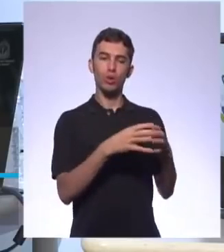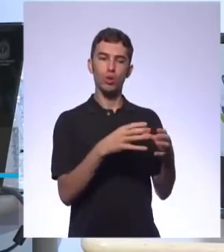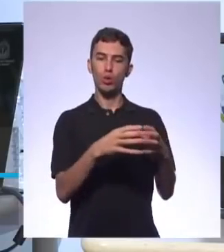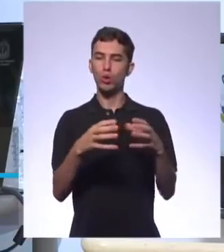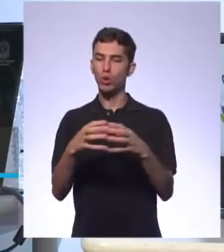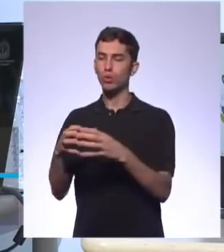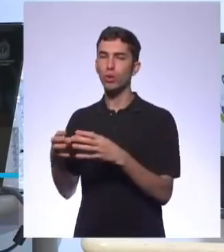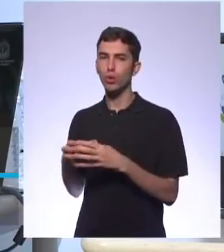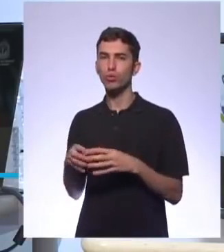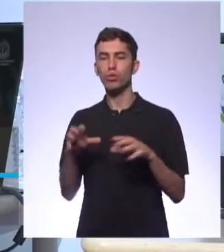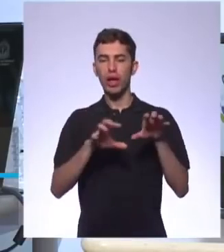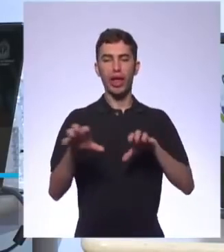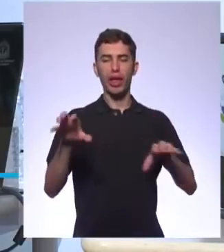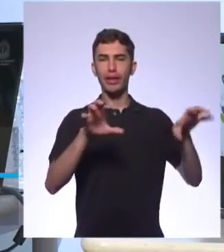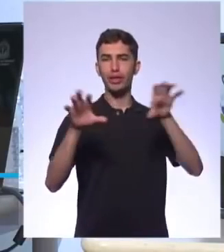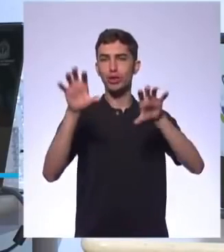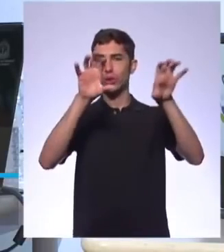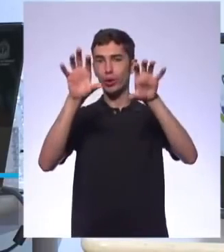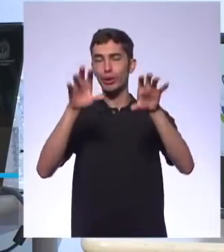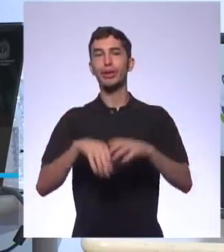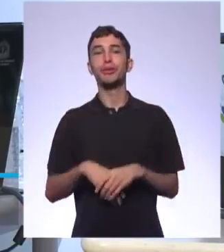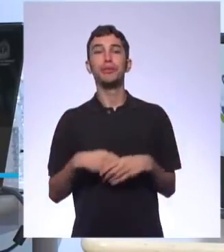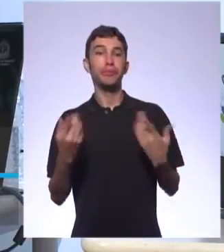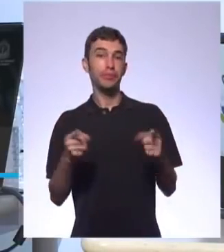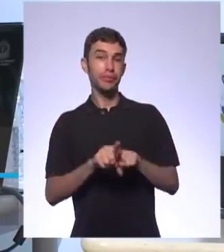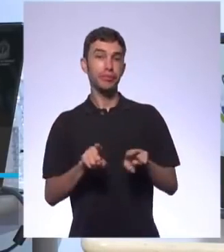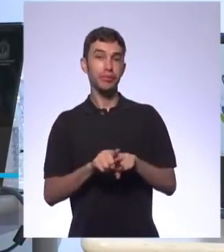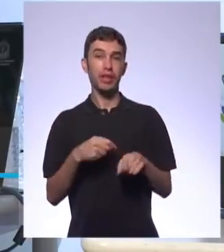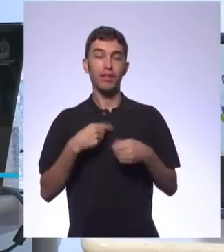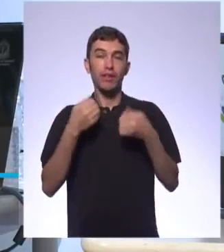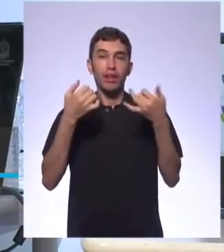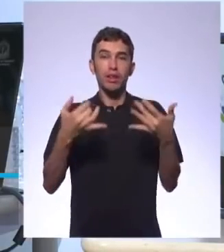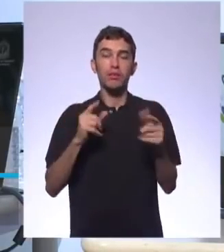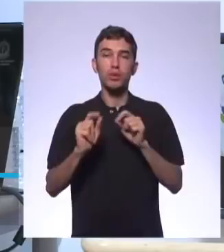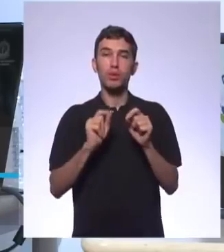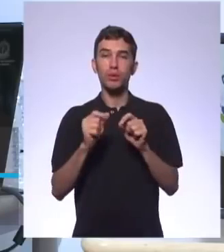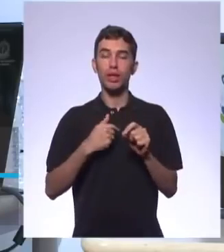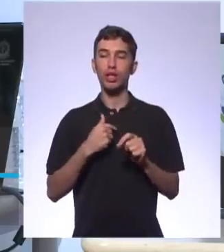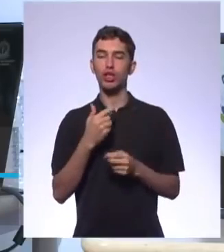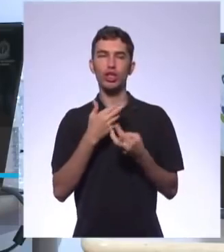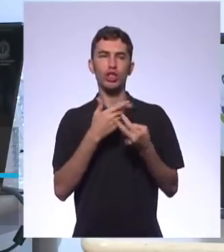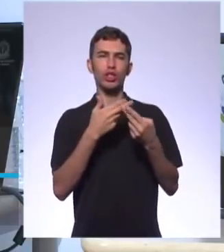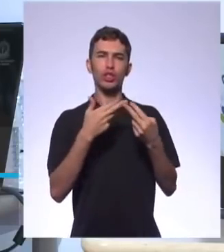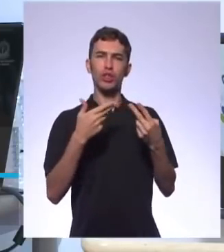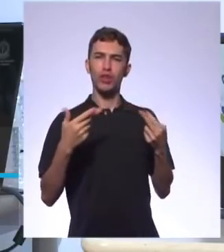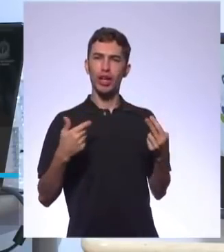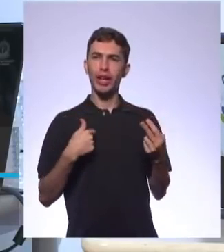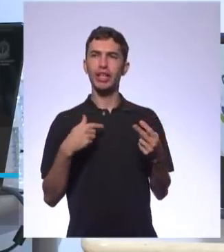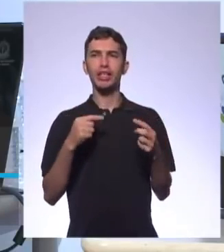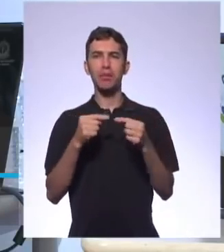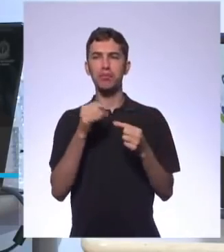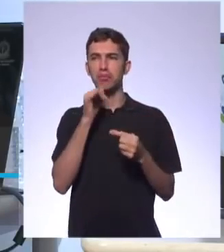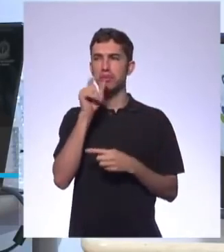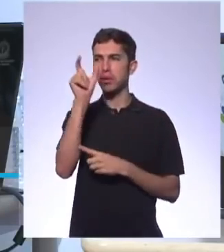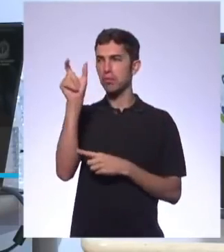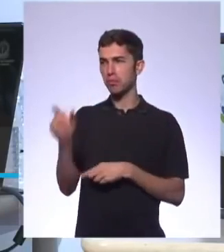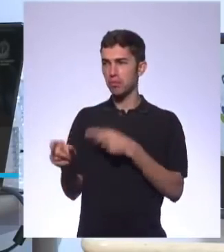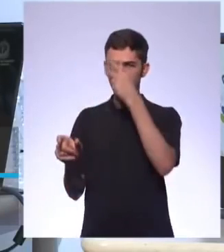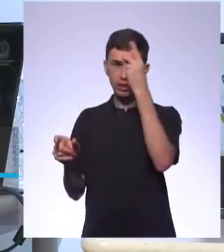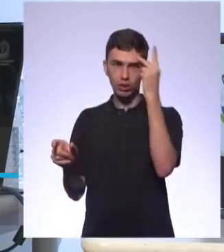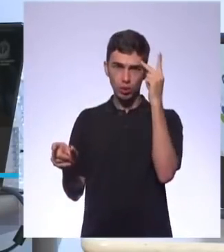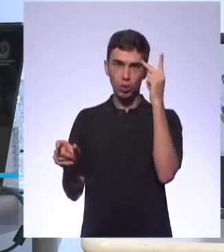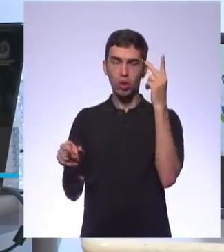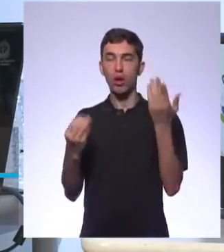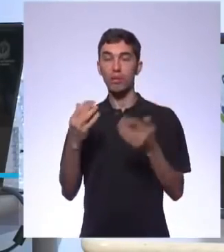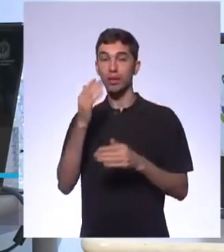diferentes regiões, enfim. Vimos também que falamos de modos muito diferentes, dependendo da pessoa com que estamos falando, pessoalmente ou nas